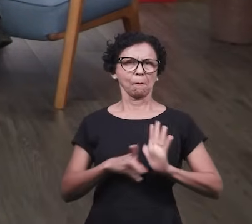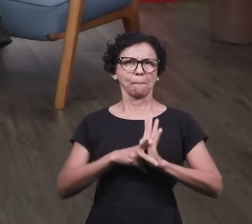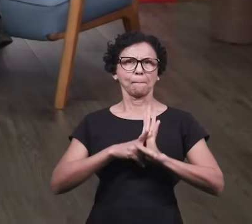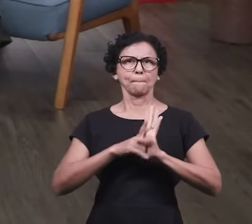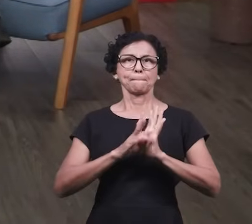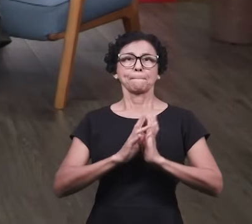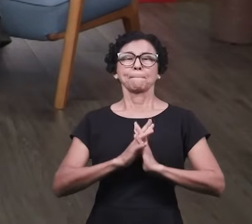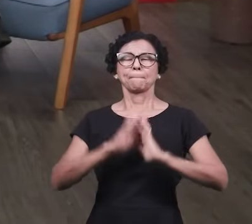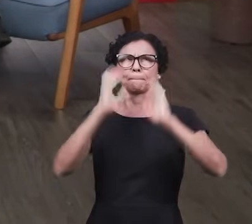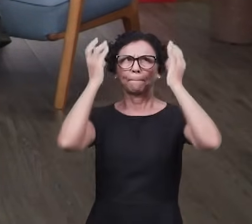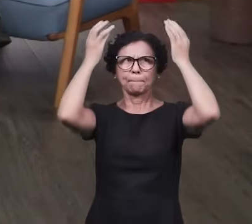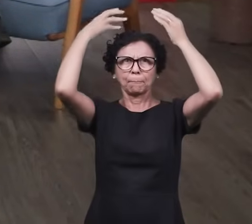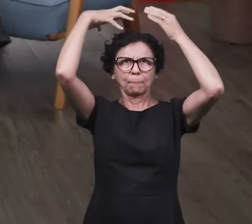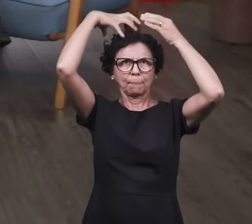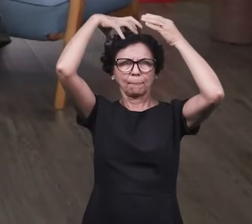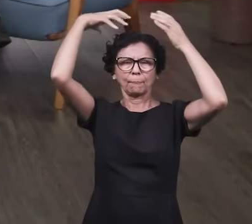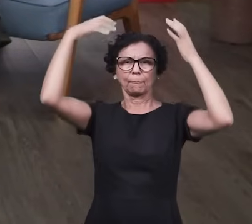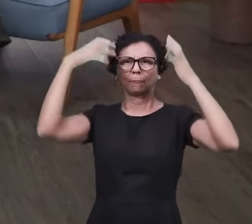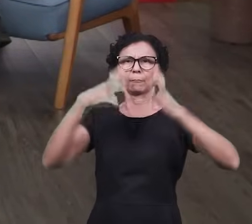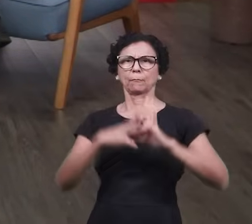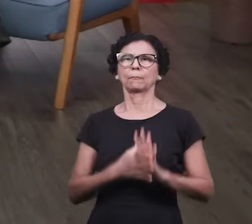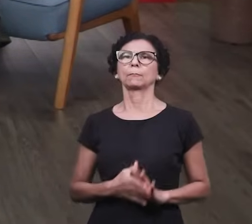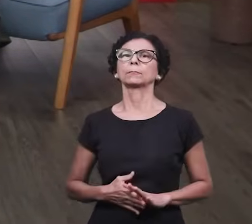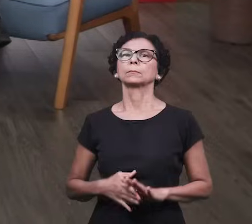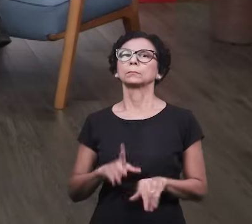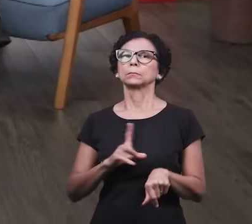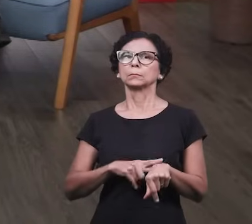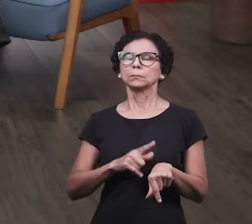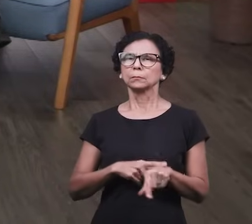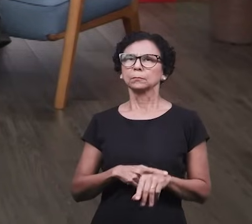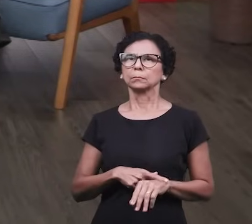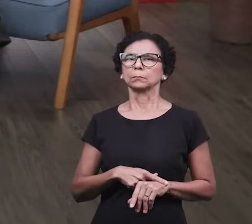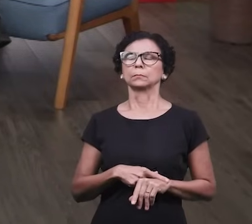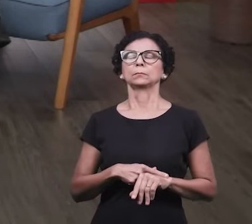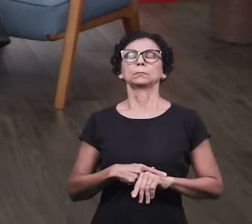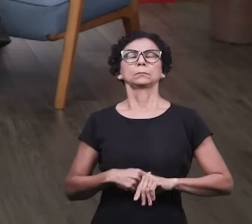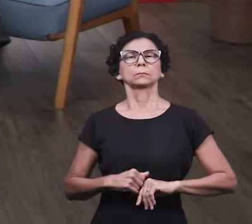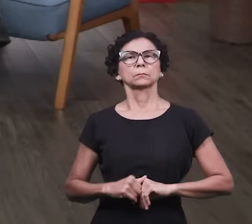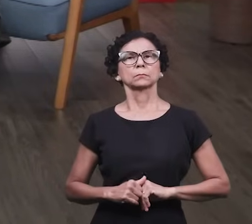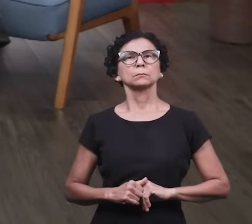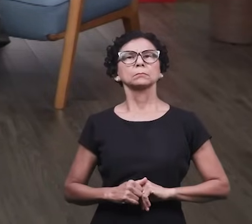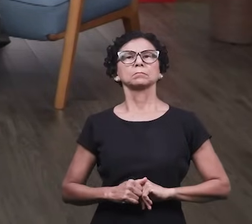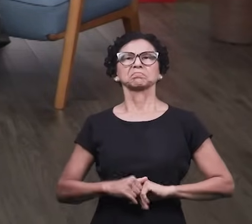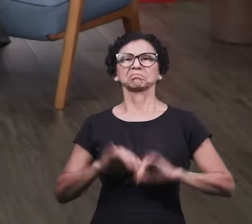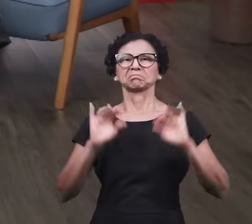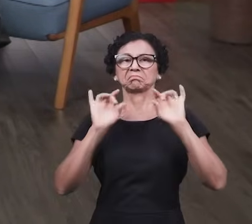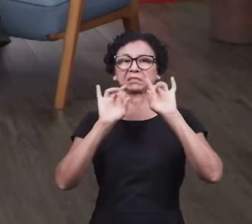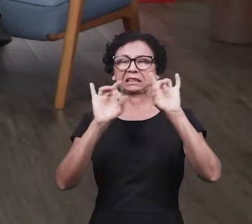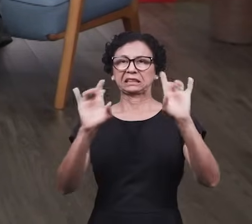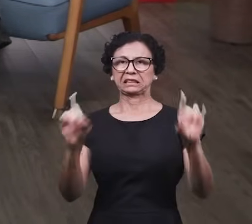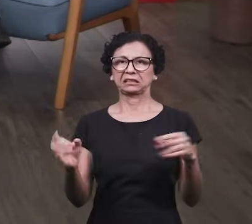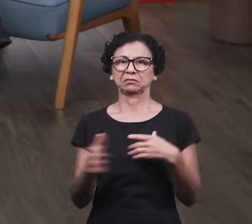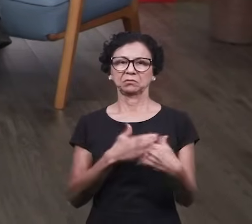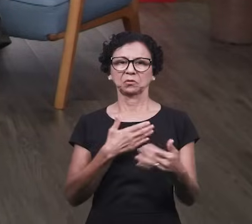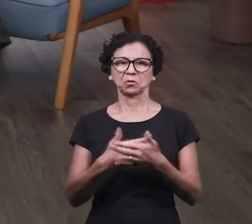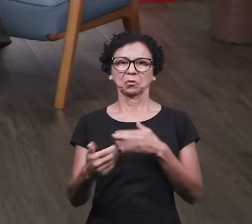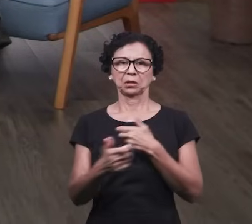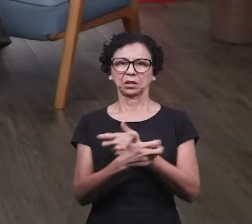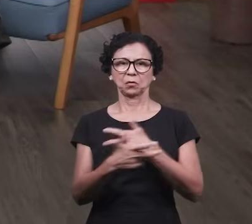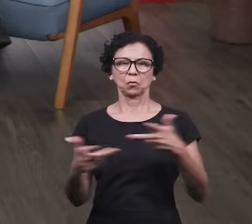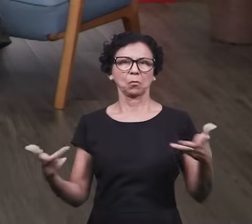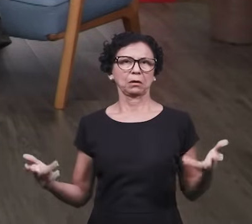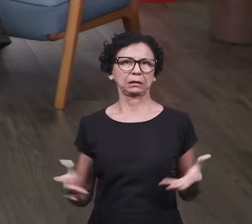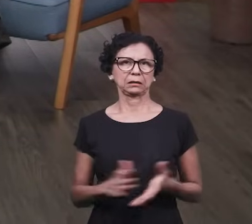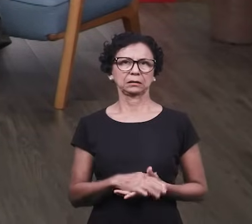real, né? Era um momento de cerimonial, Era um momento especial, solene. Não era uma coisa qualquer, não é